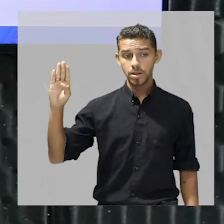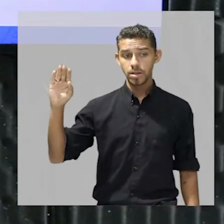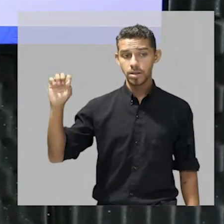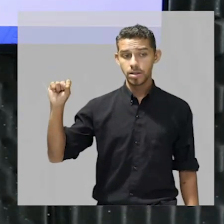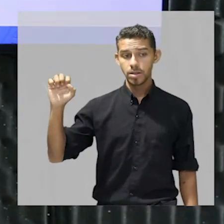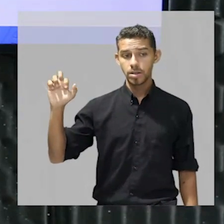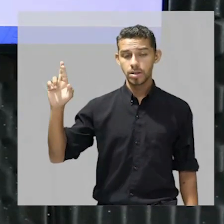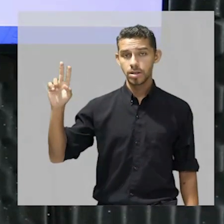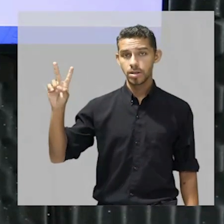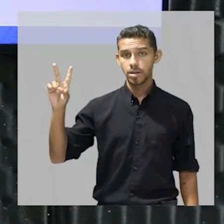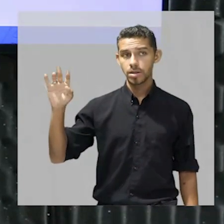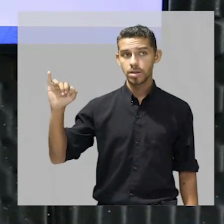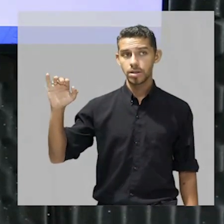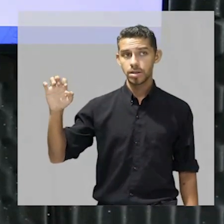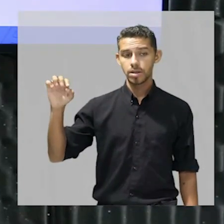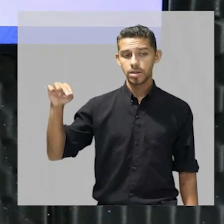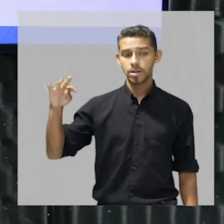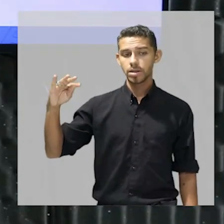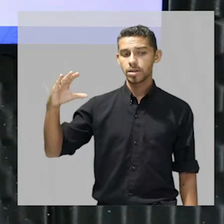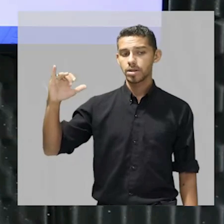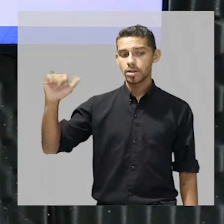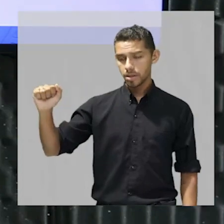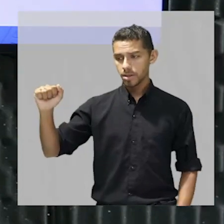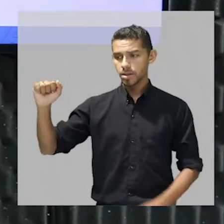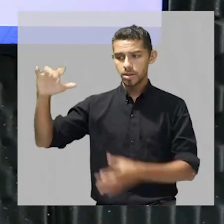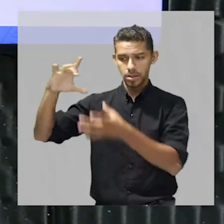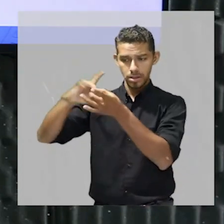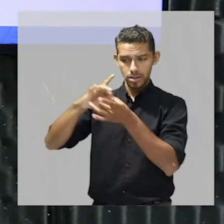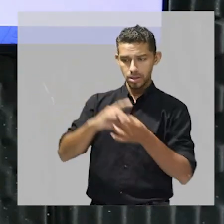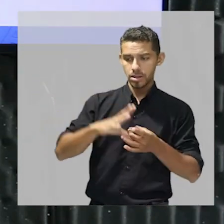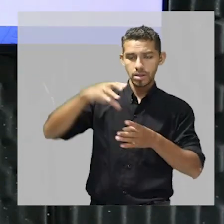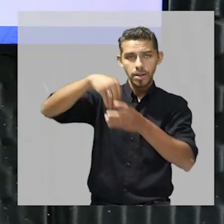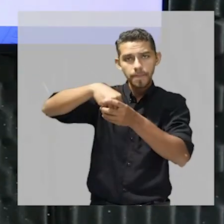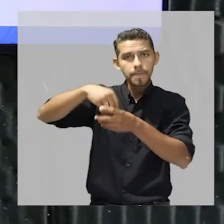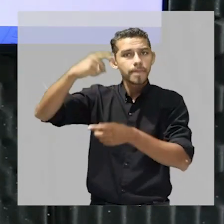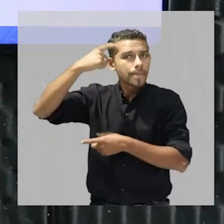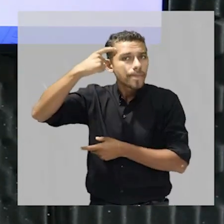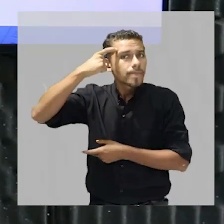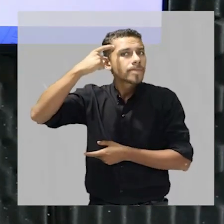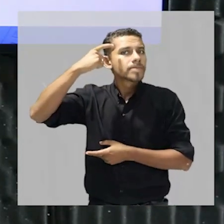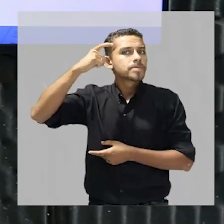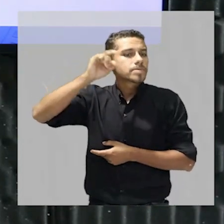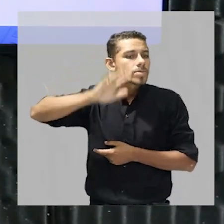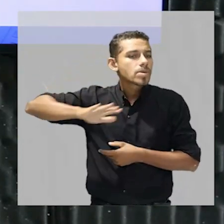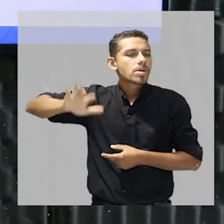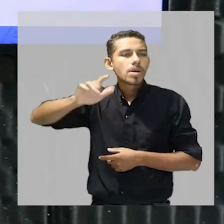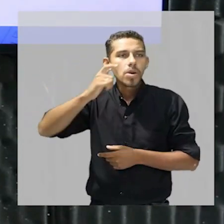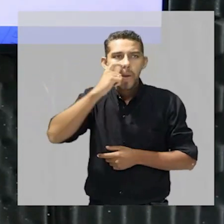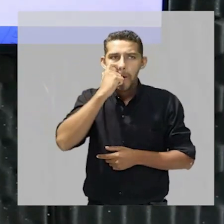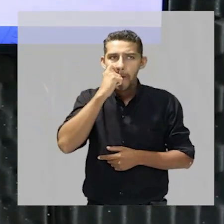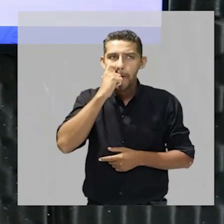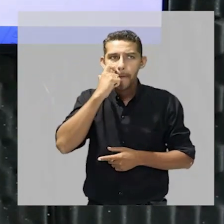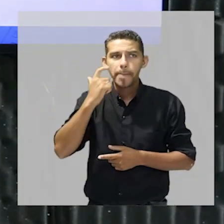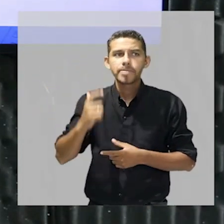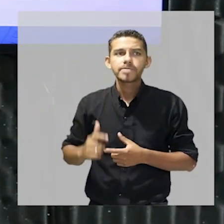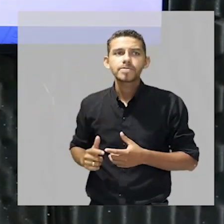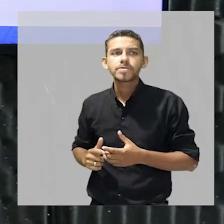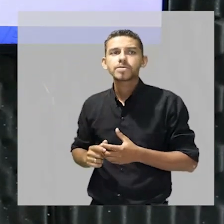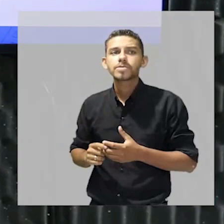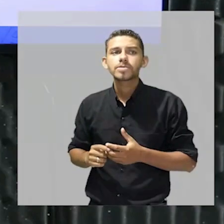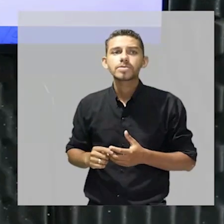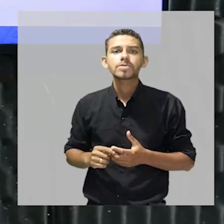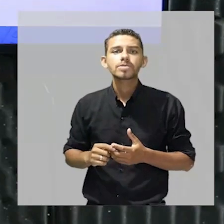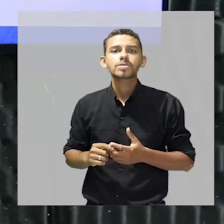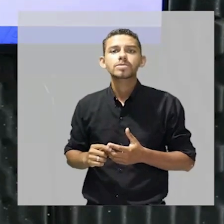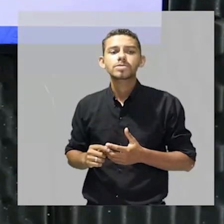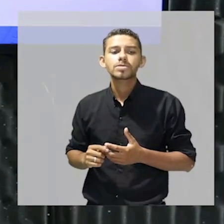pensou aí a palavra que tá dentro do teu contexto tá no teu meio você quer que subservência